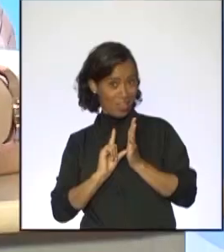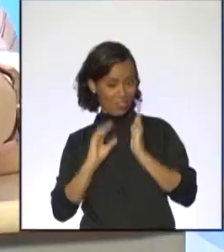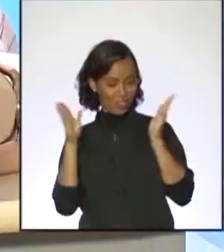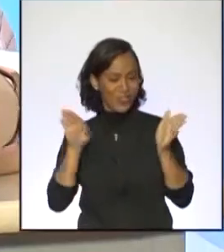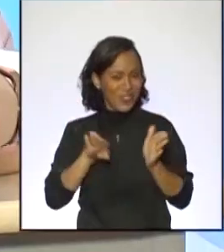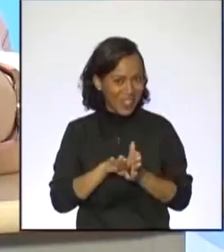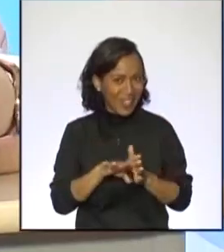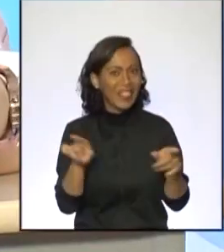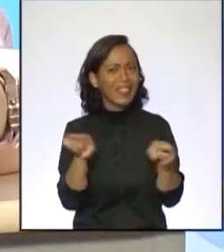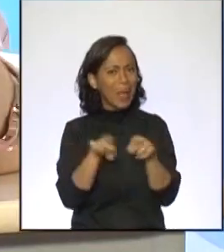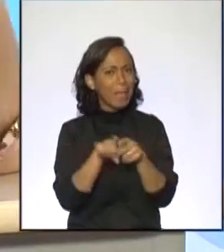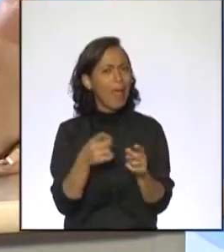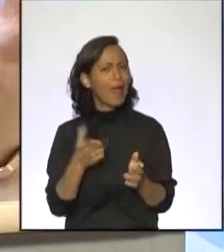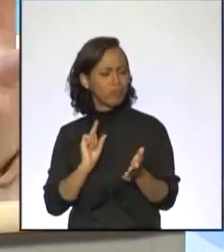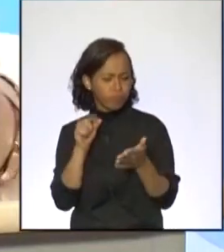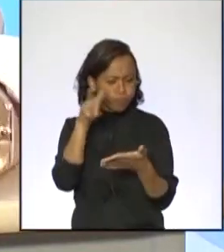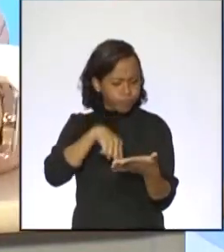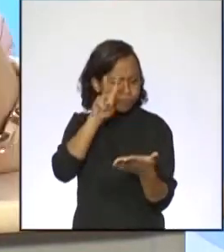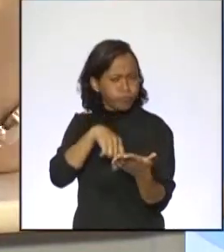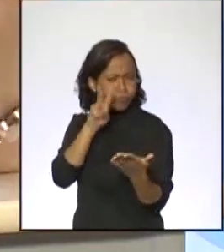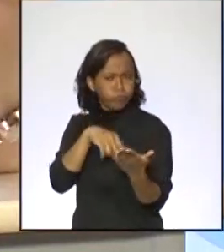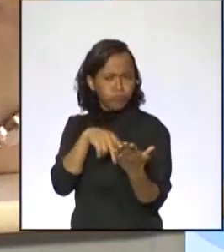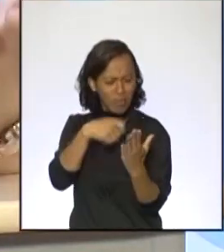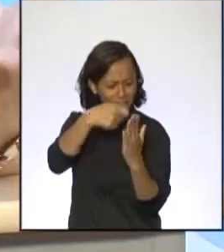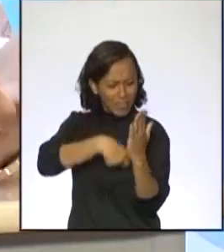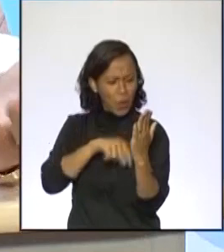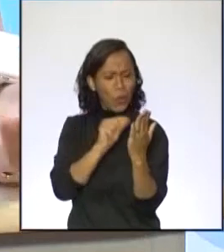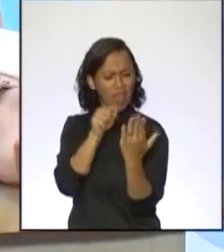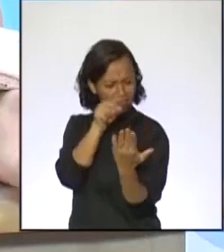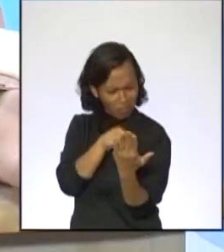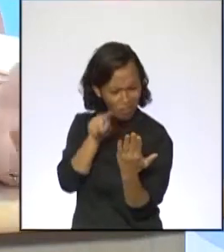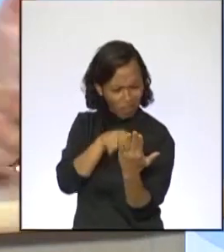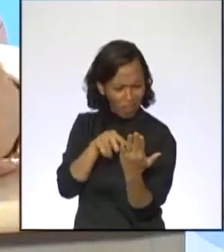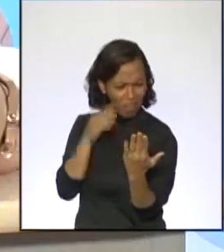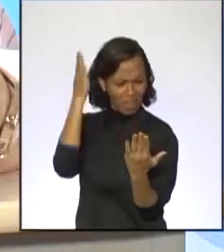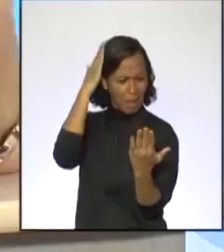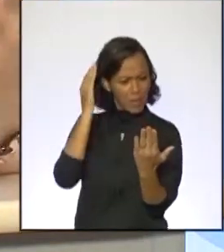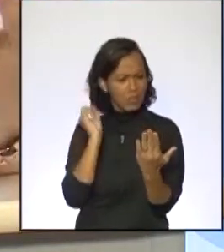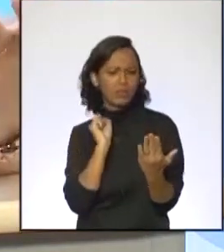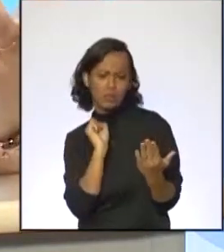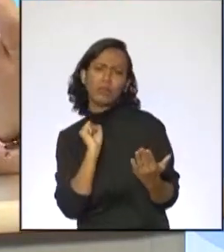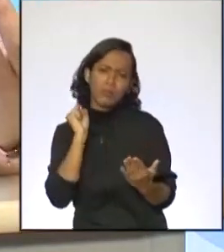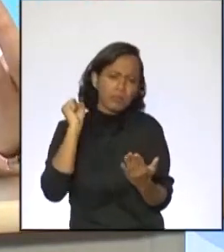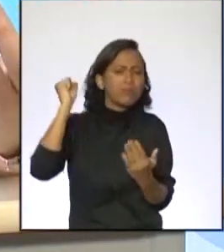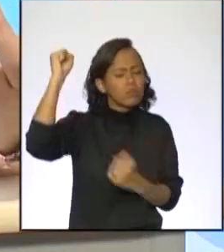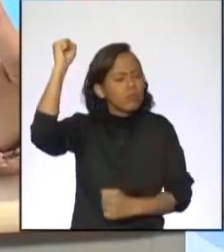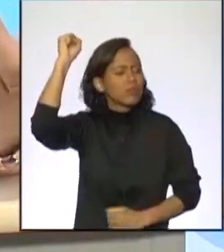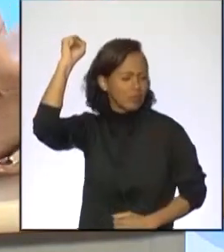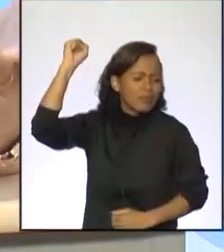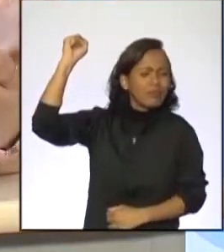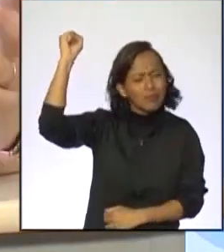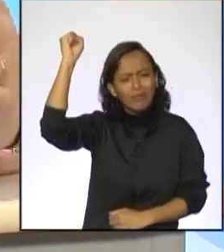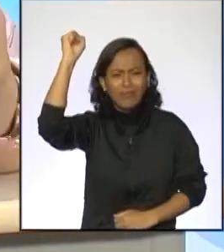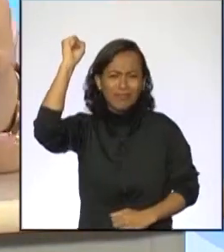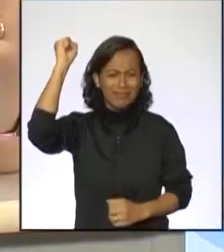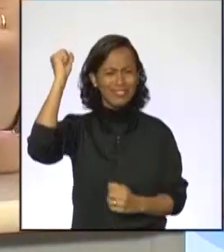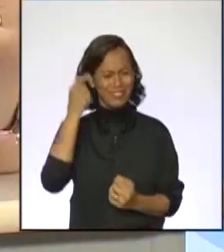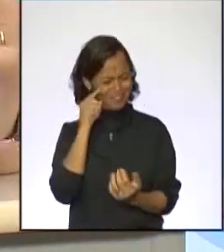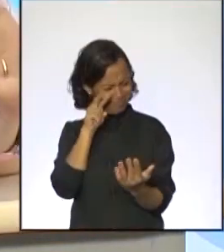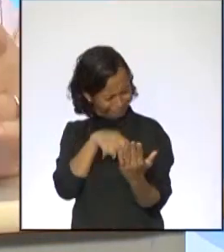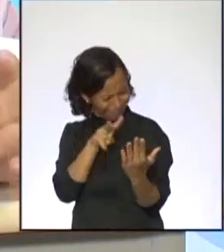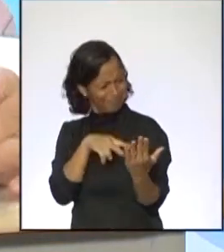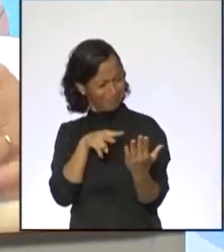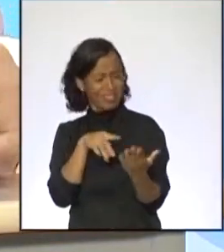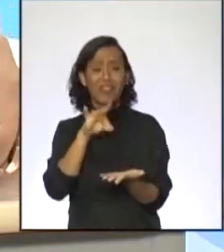palavra interessante no texto, cabeça volante, a cabeça que dança, né? Que raio vem a ser isso? É quando a gente está curtindo uma música, isso, né? E a gente